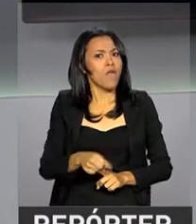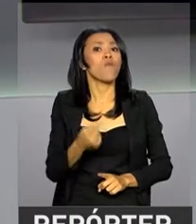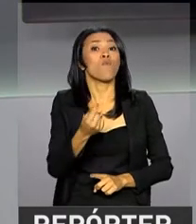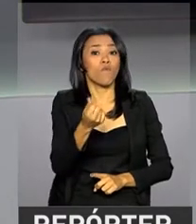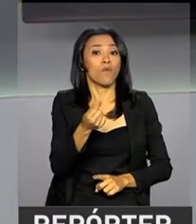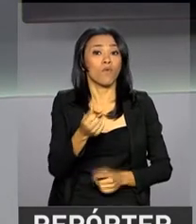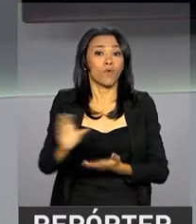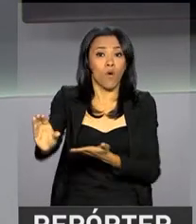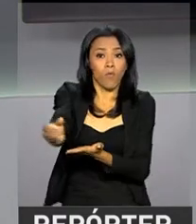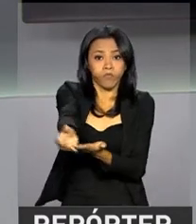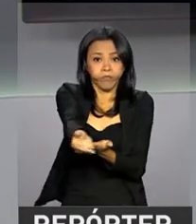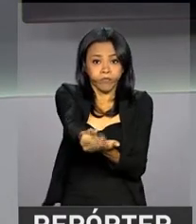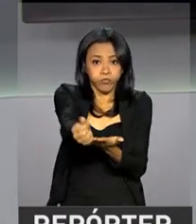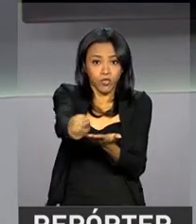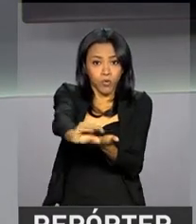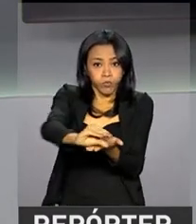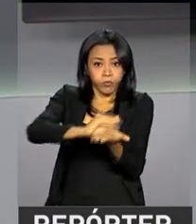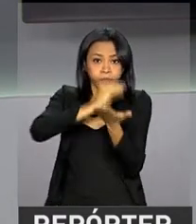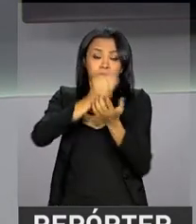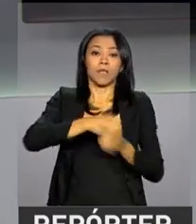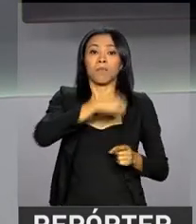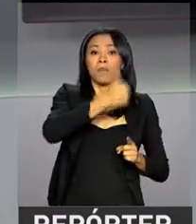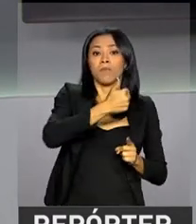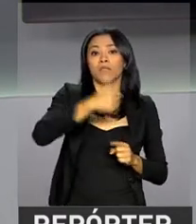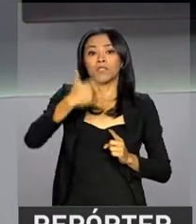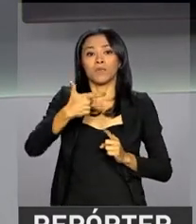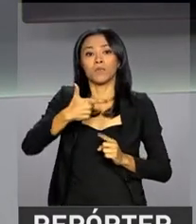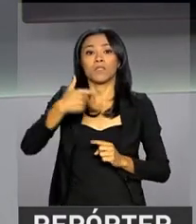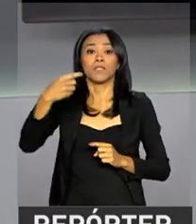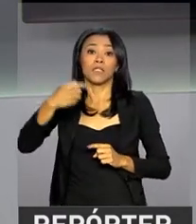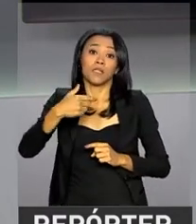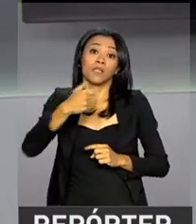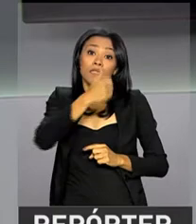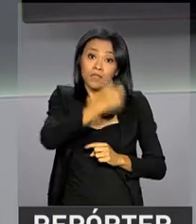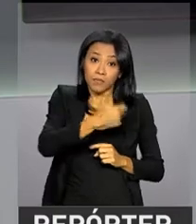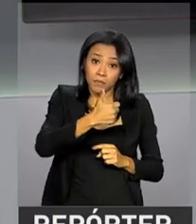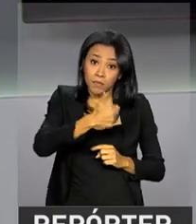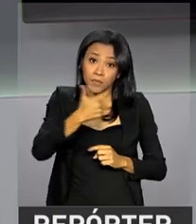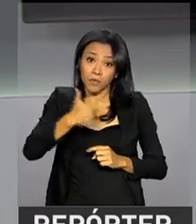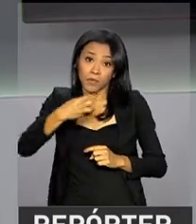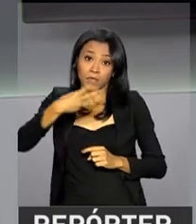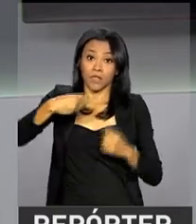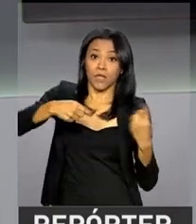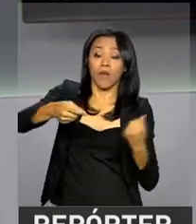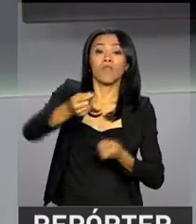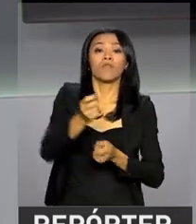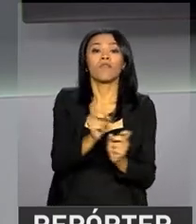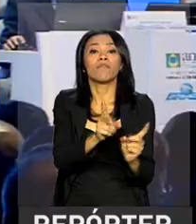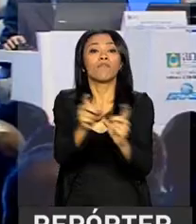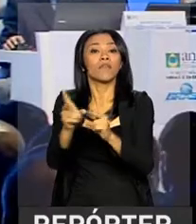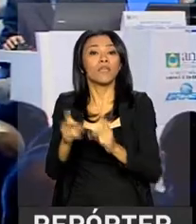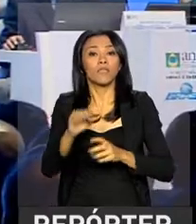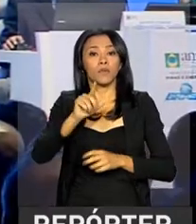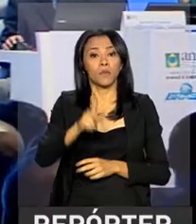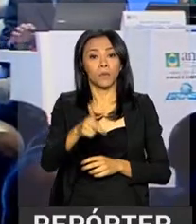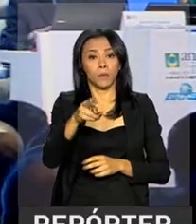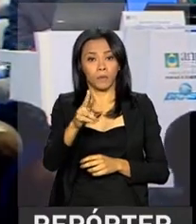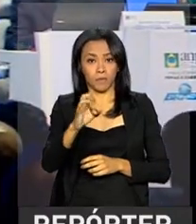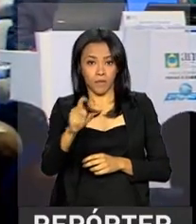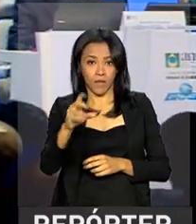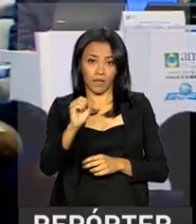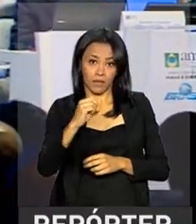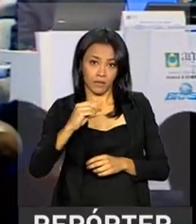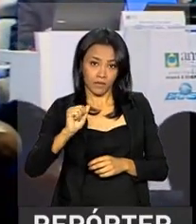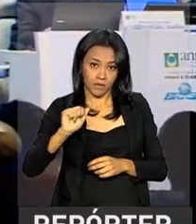governo arrecadou com os leilões da segunda e terceira rodadas do pré-sal. O resultado foi comemorado pelo governo. Depois